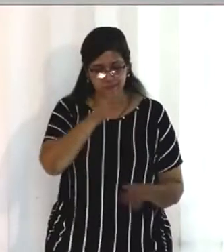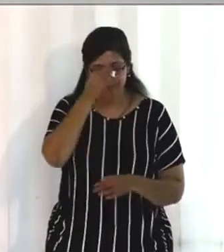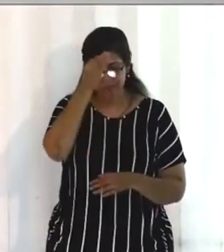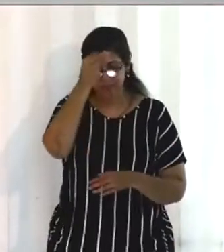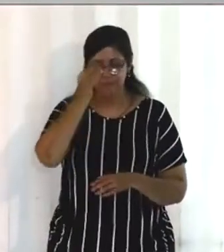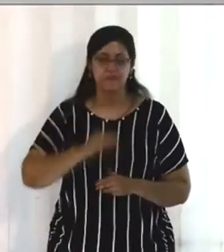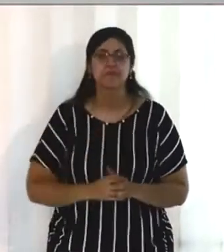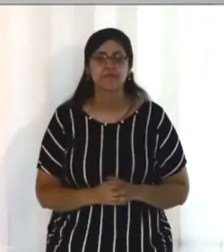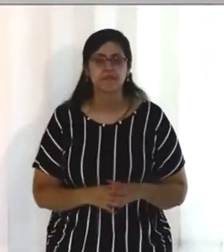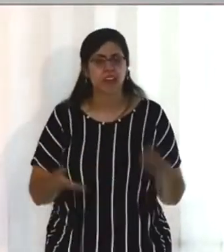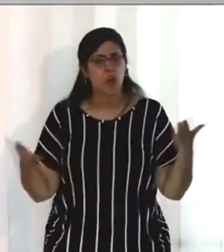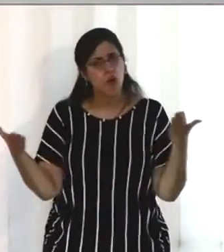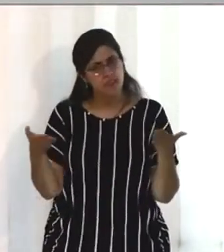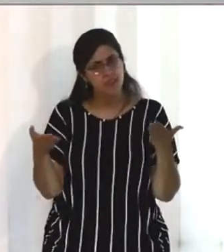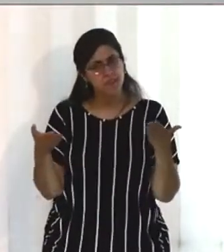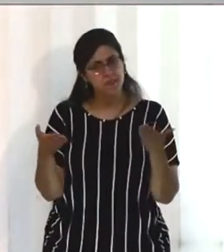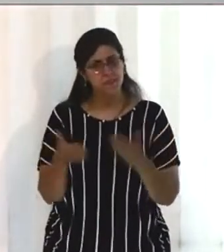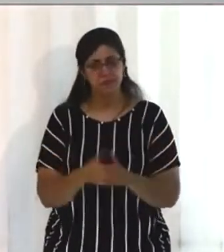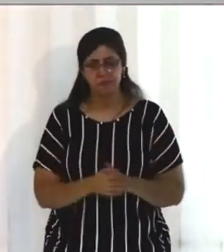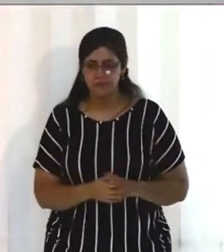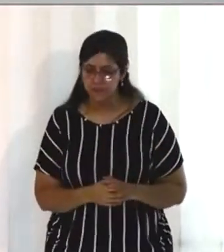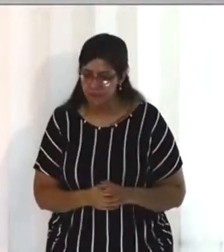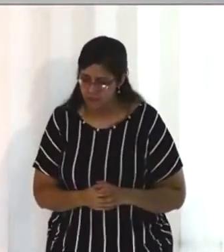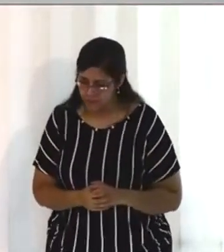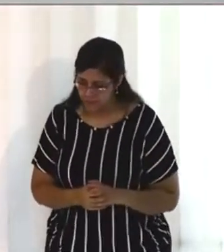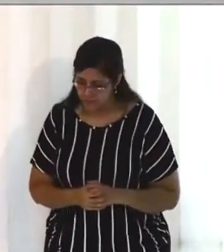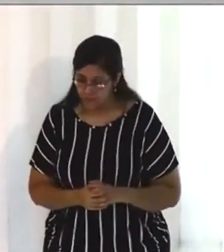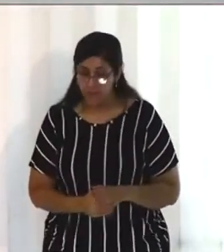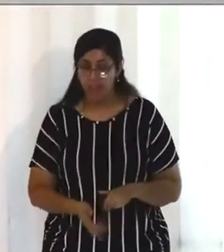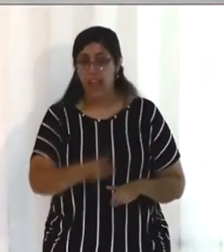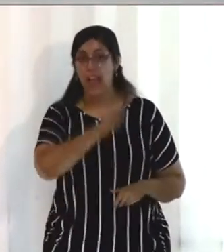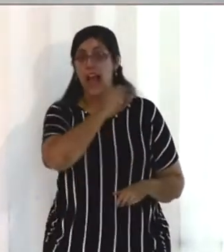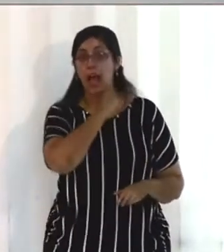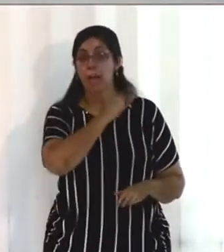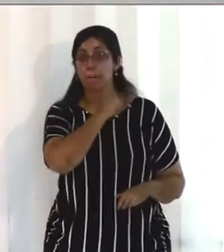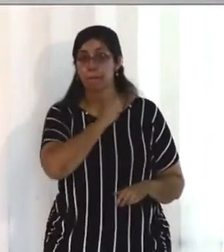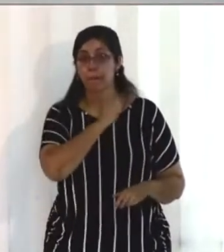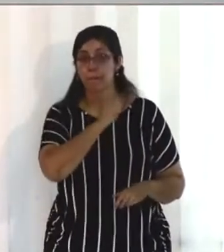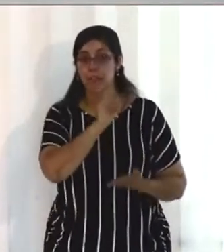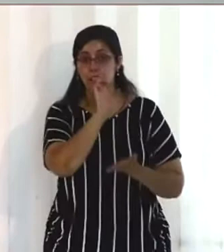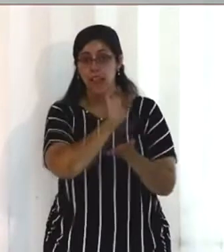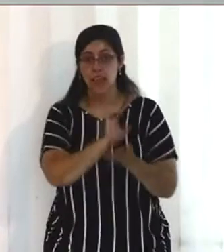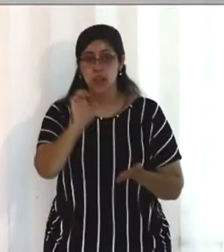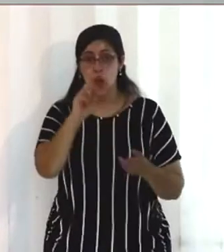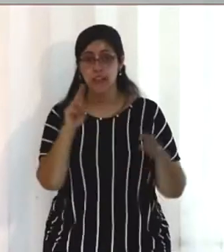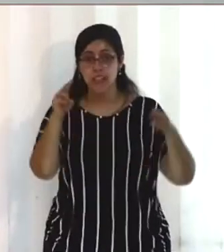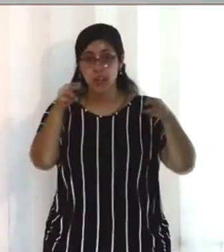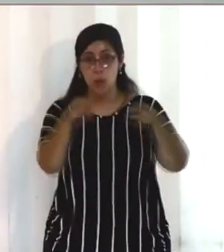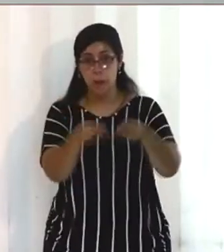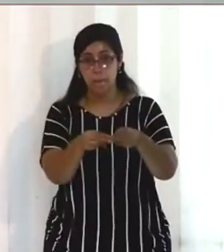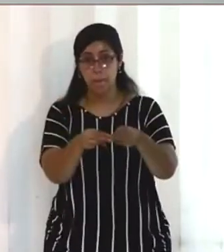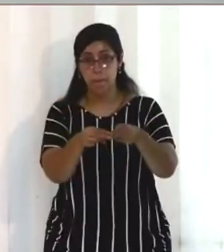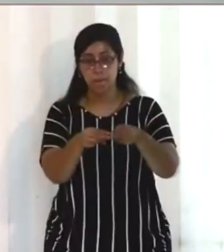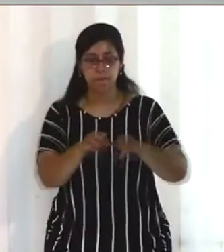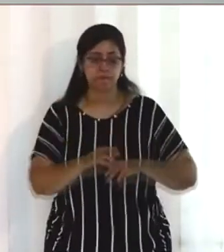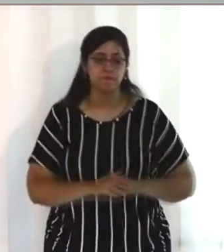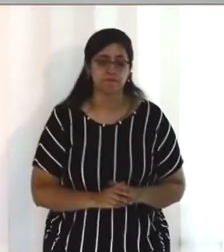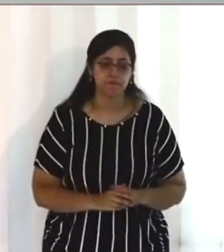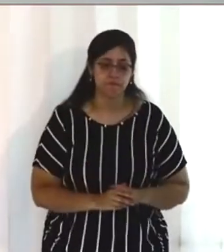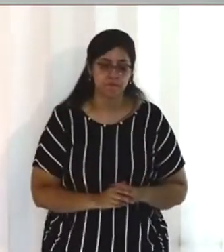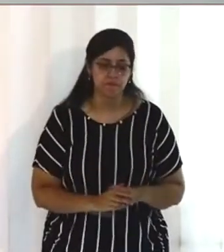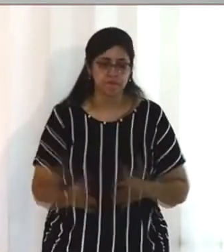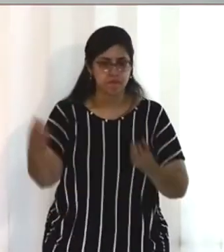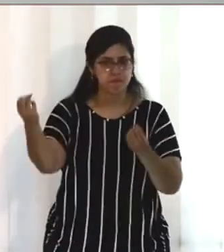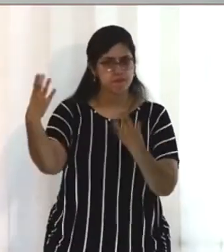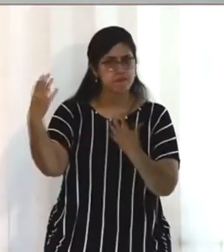o nosso campo, que é a história de Abel, Enoque e Noé, algumas instruções para que